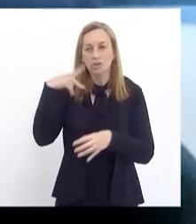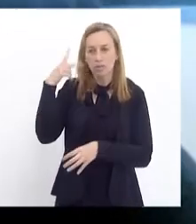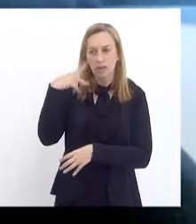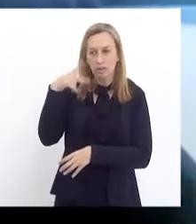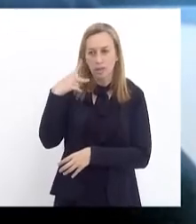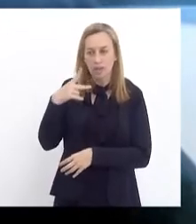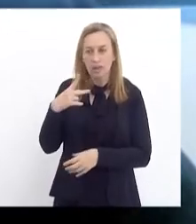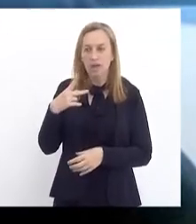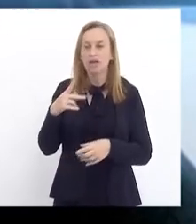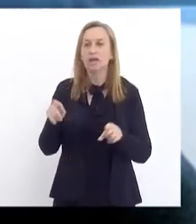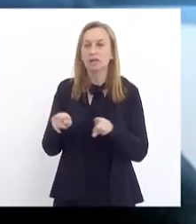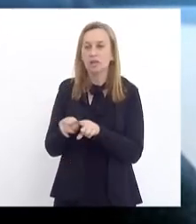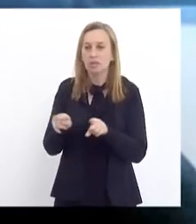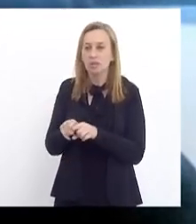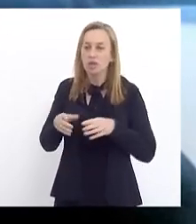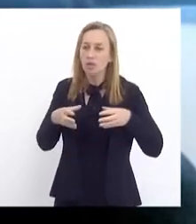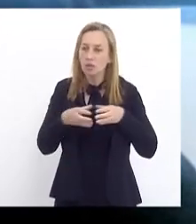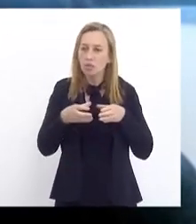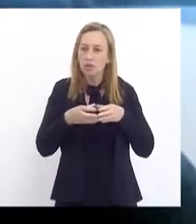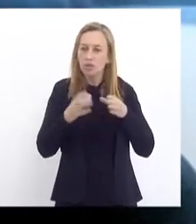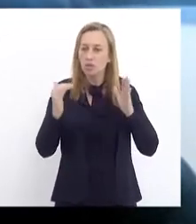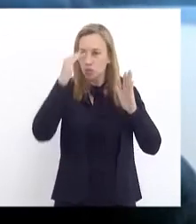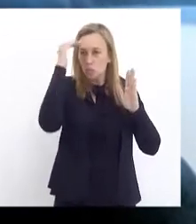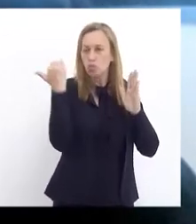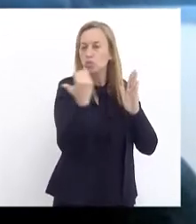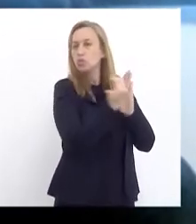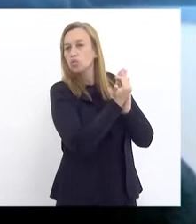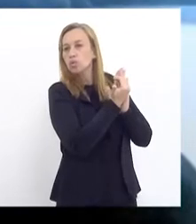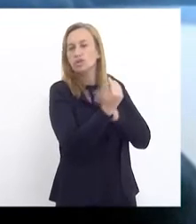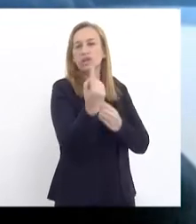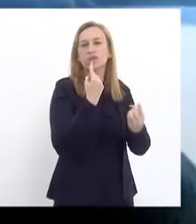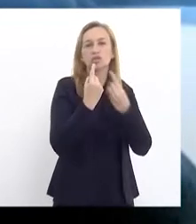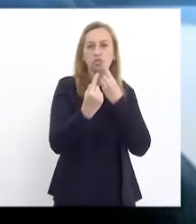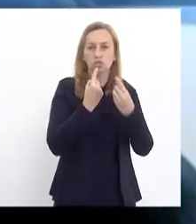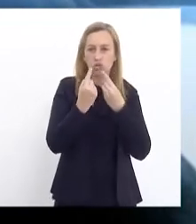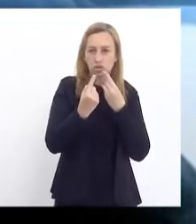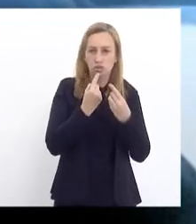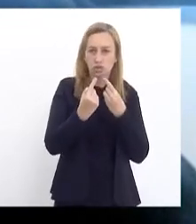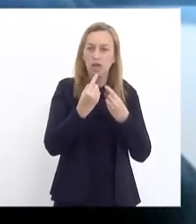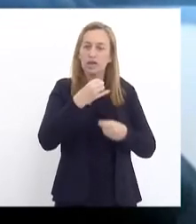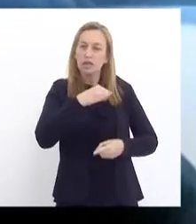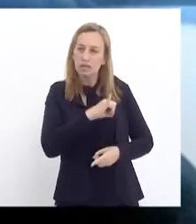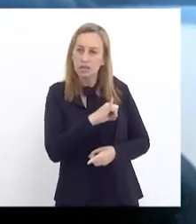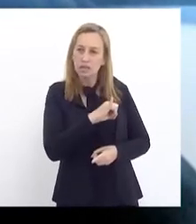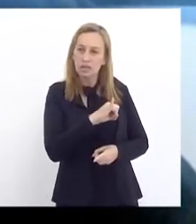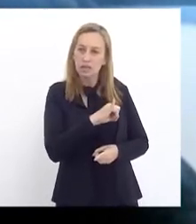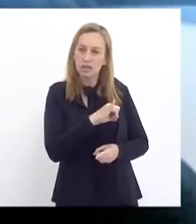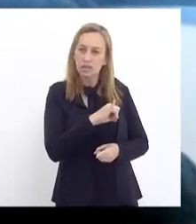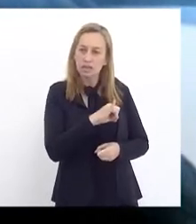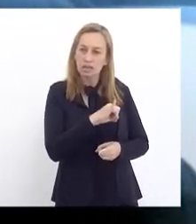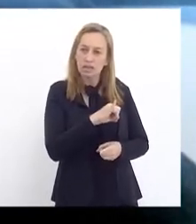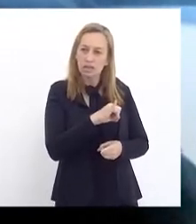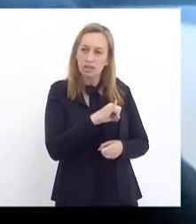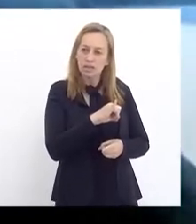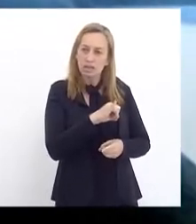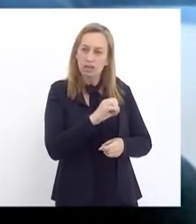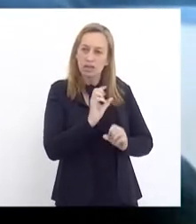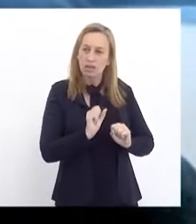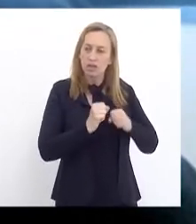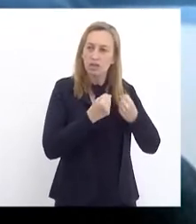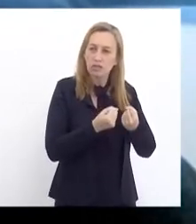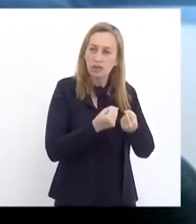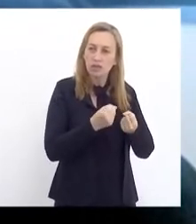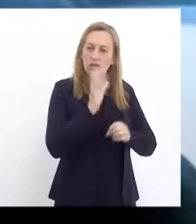participará e a Comissão do Cumpras, porque está se discutindo se as defesas ambientais da